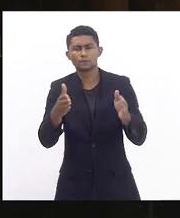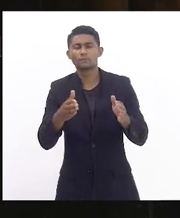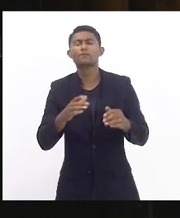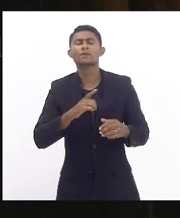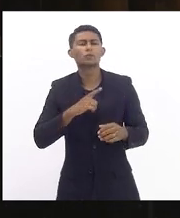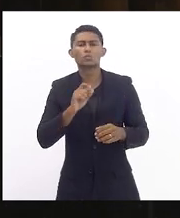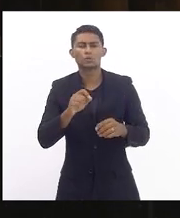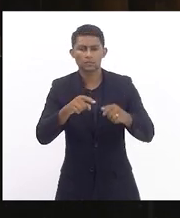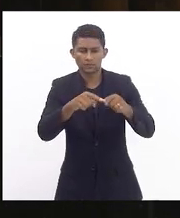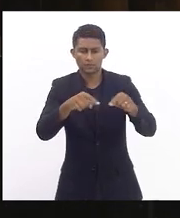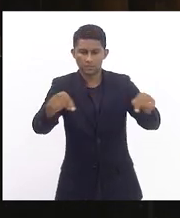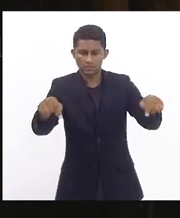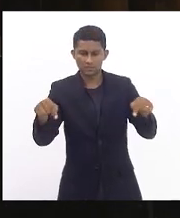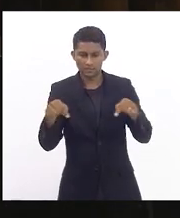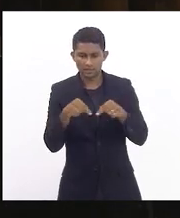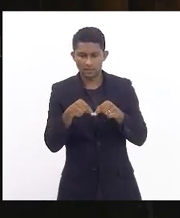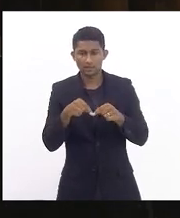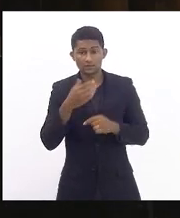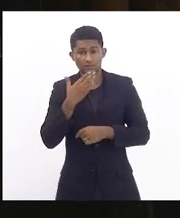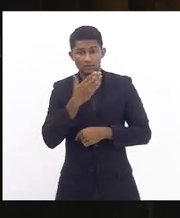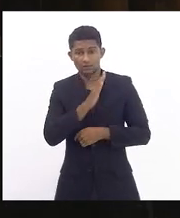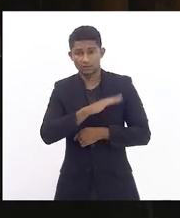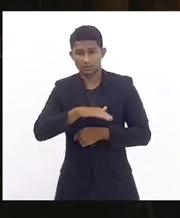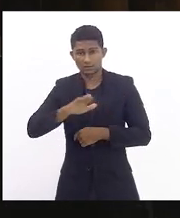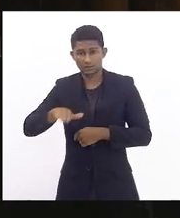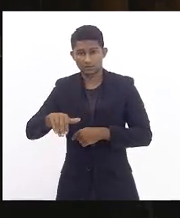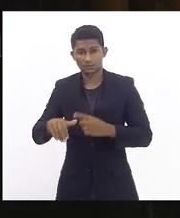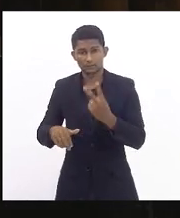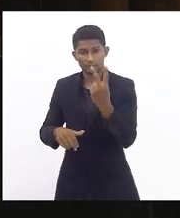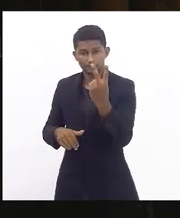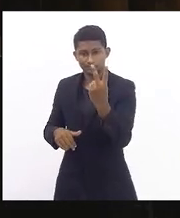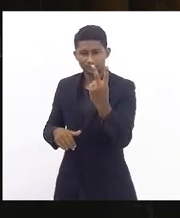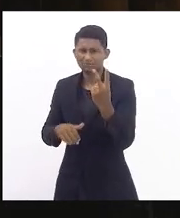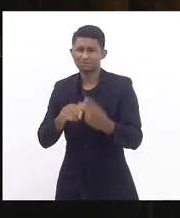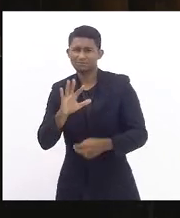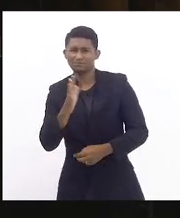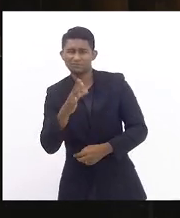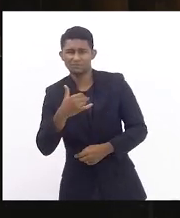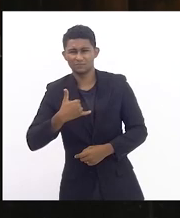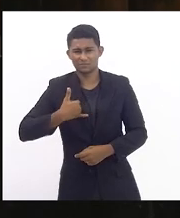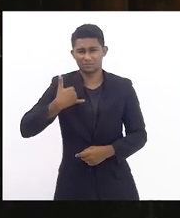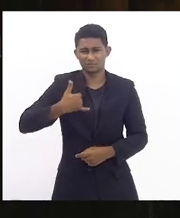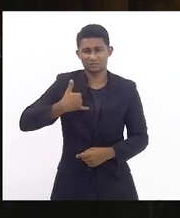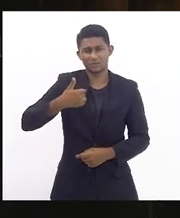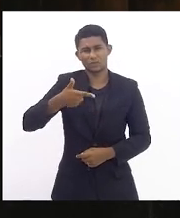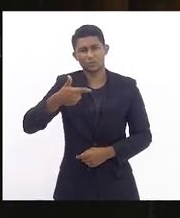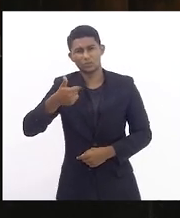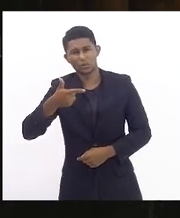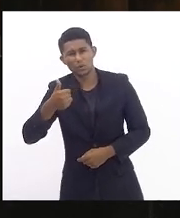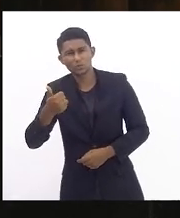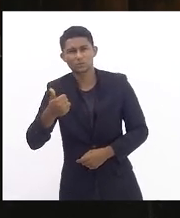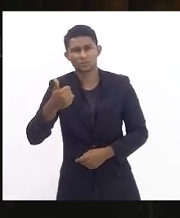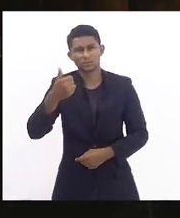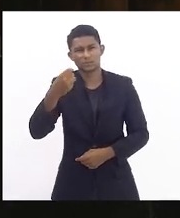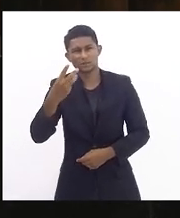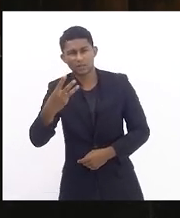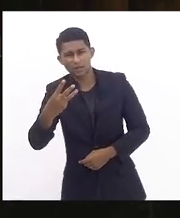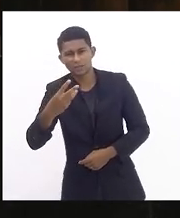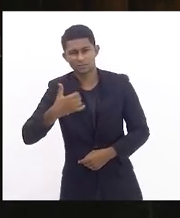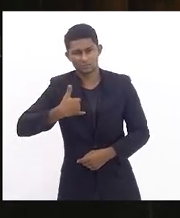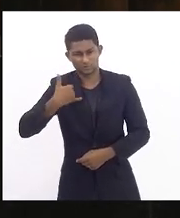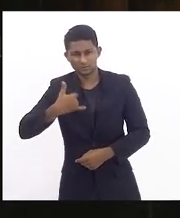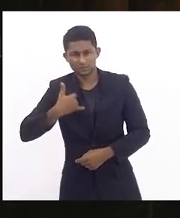sala, duas crianças, aparentemente de 12, no máximo 13 anos, e